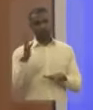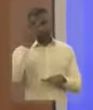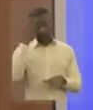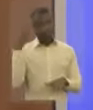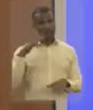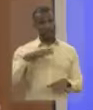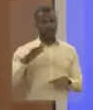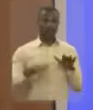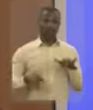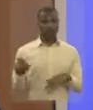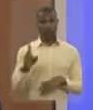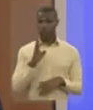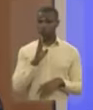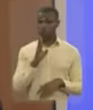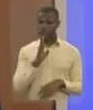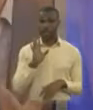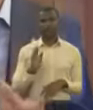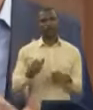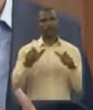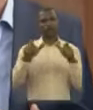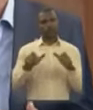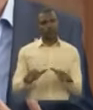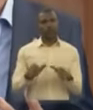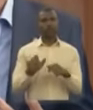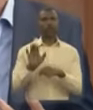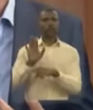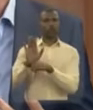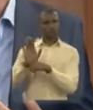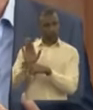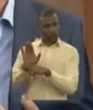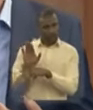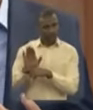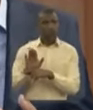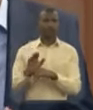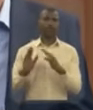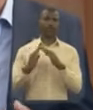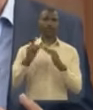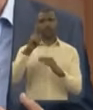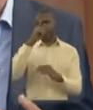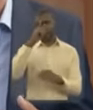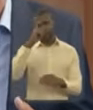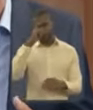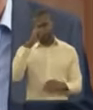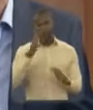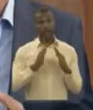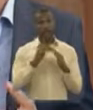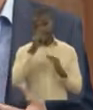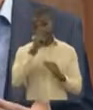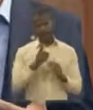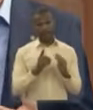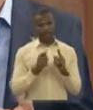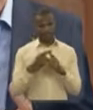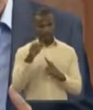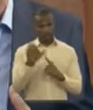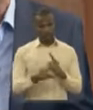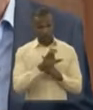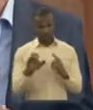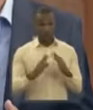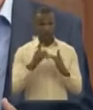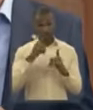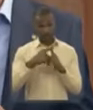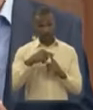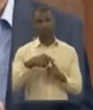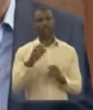talvez você não conheça mas são entidades assistenciais né igrejas católicas igrejas evangélicas clubes de